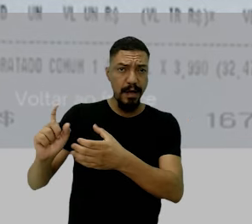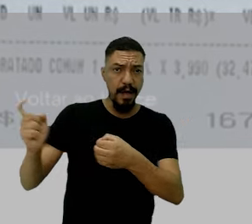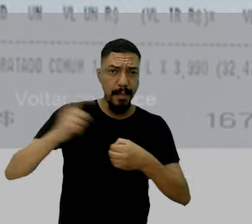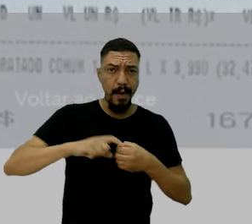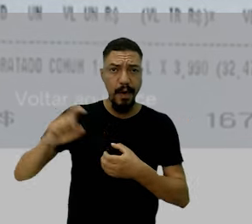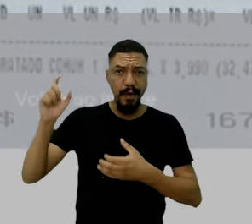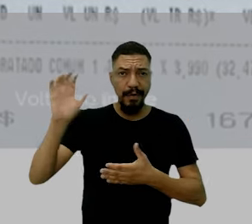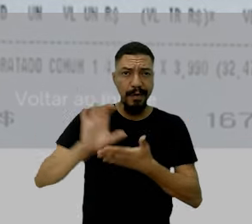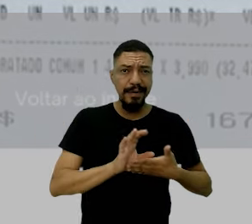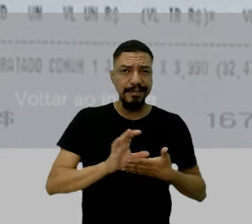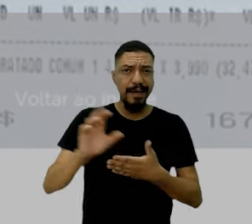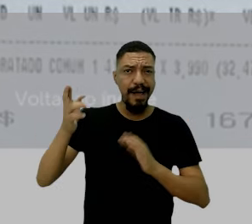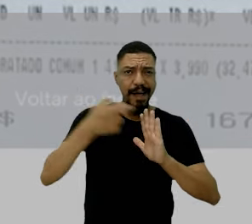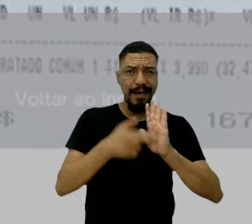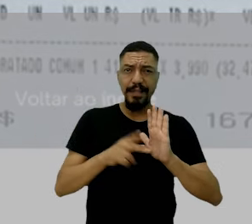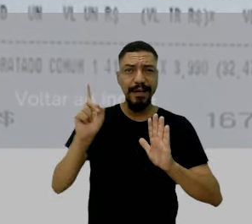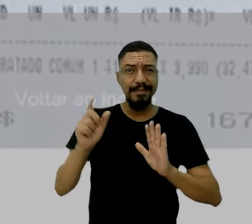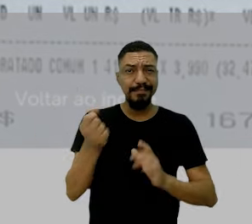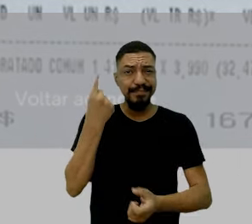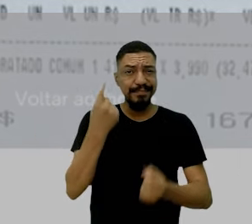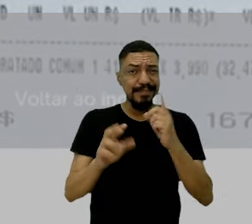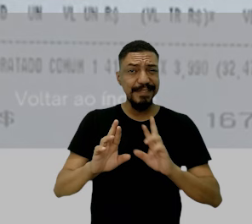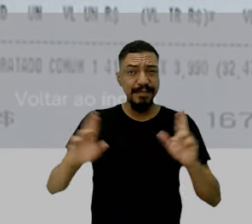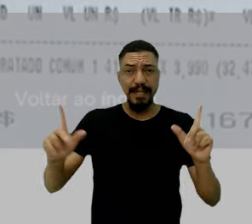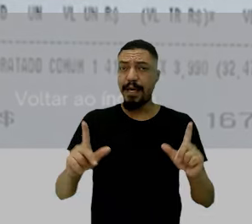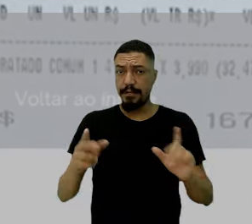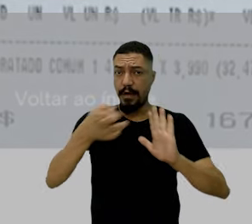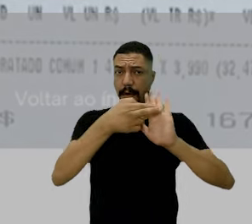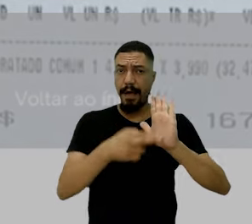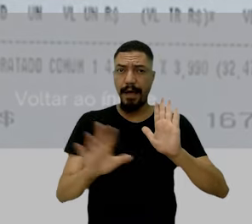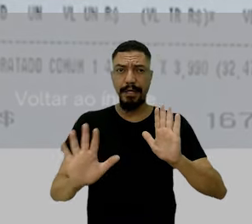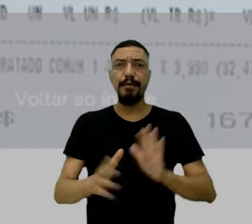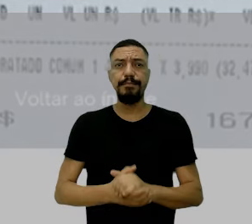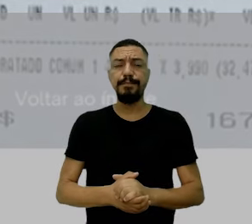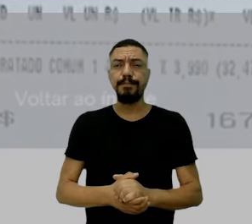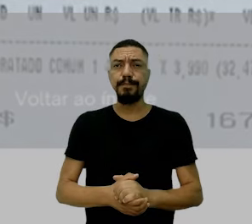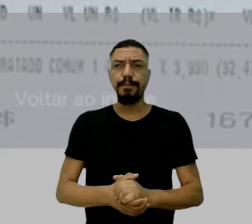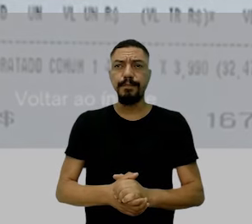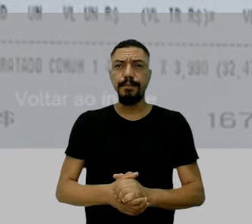o reembolso uma regra. Reembolso é a exceção no projeto de vocês, não a regra.